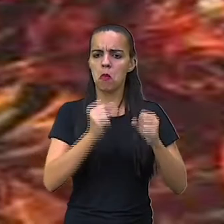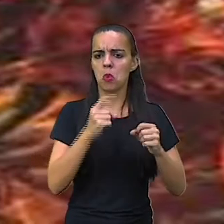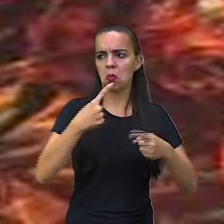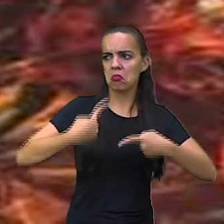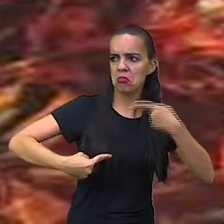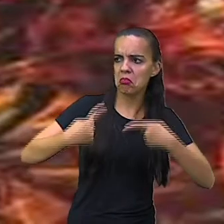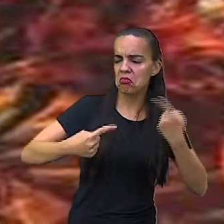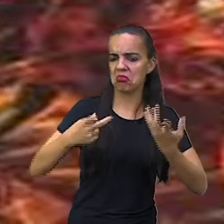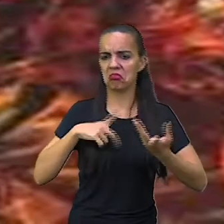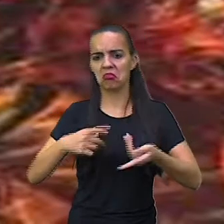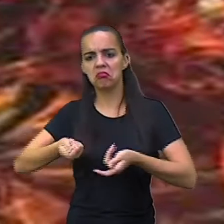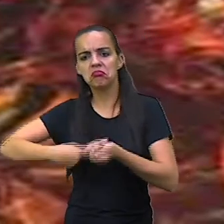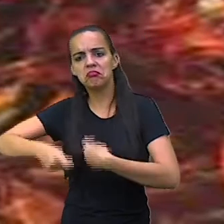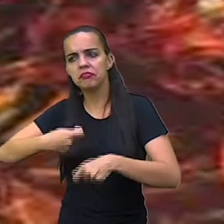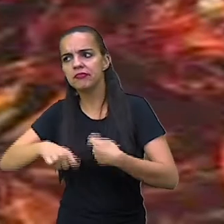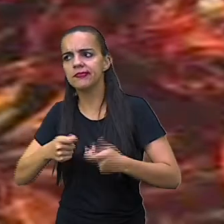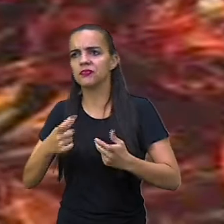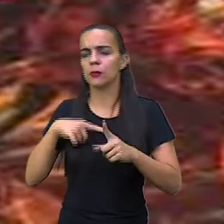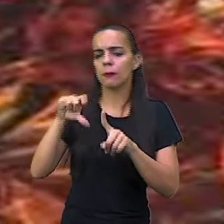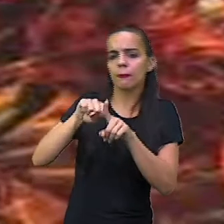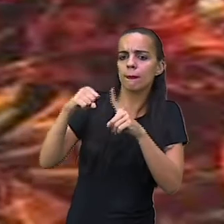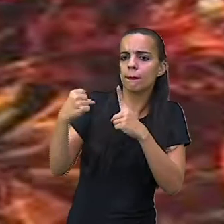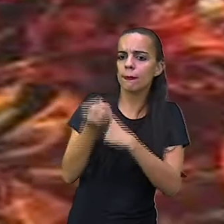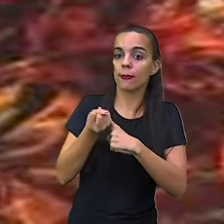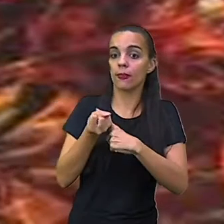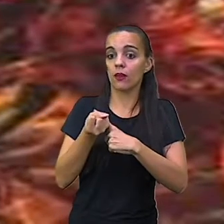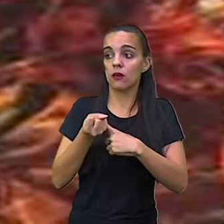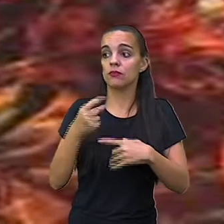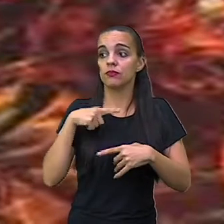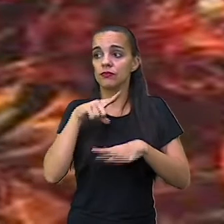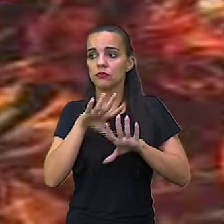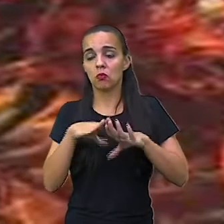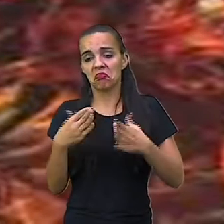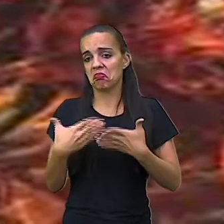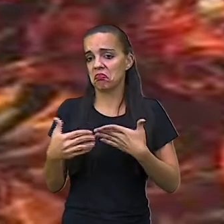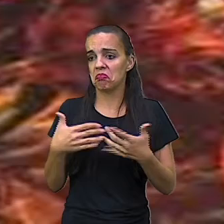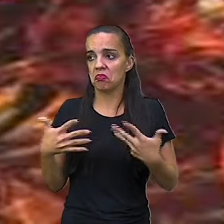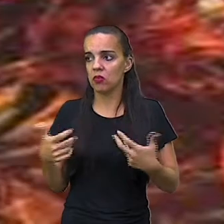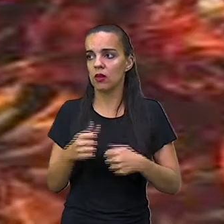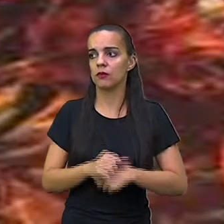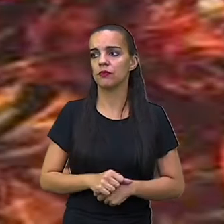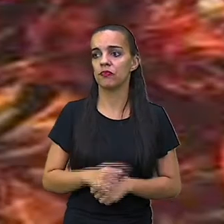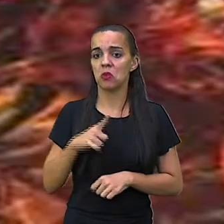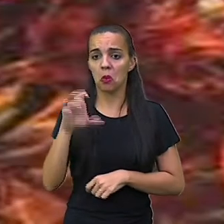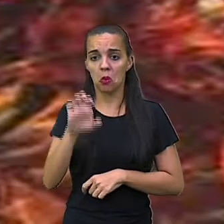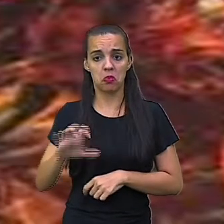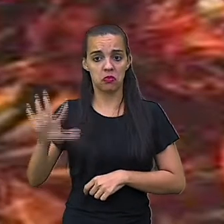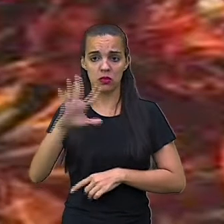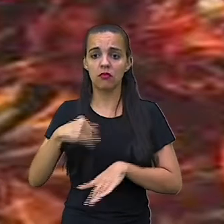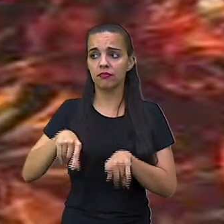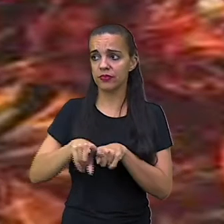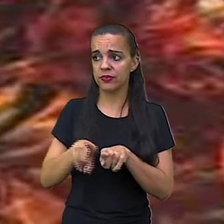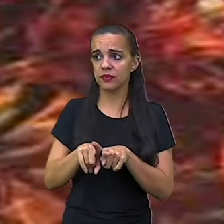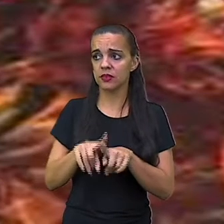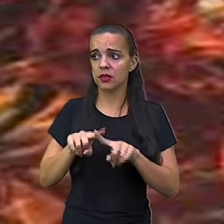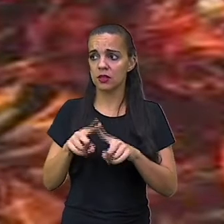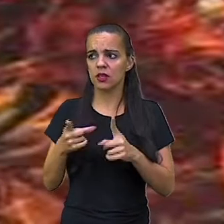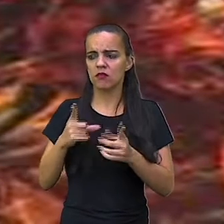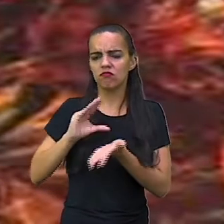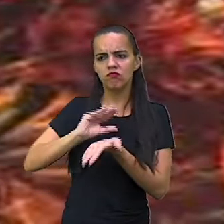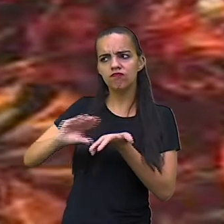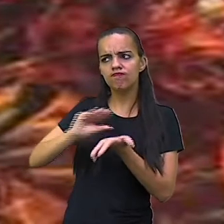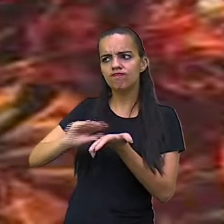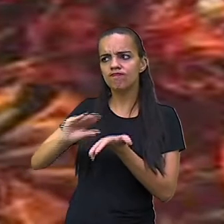política, econômica, social ou cultural, como o Estado. O